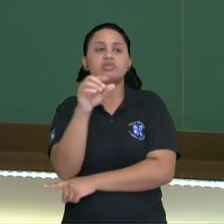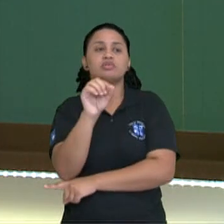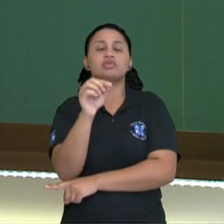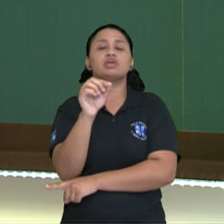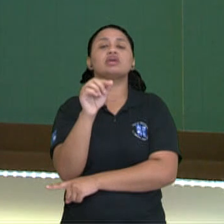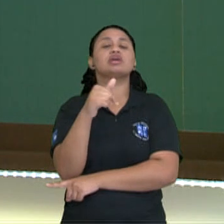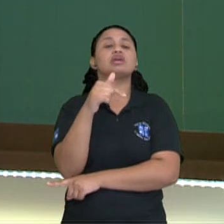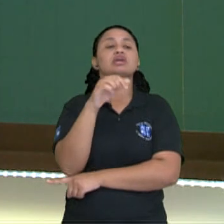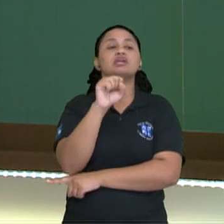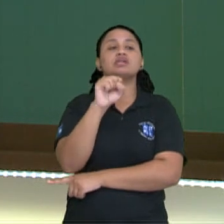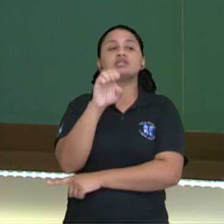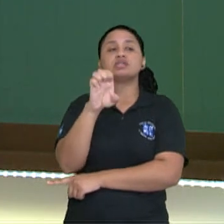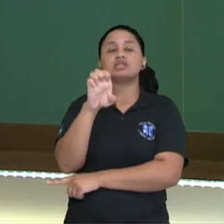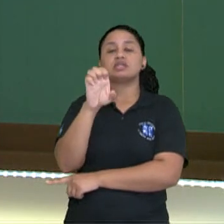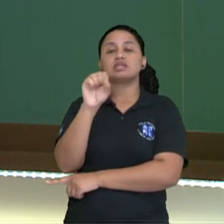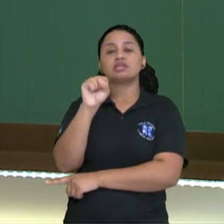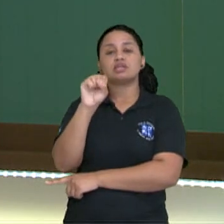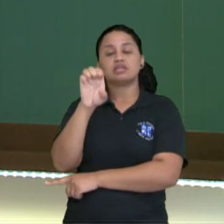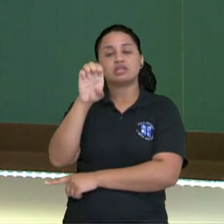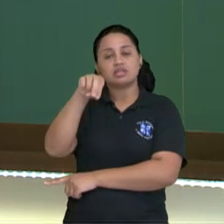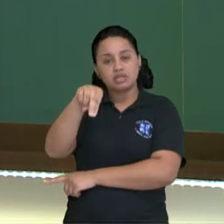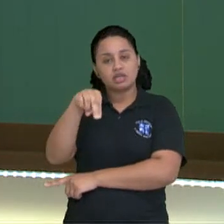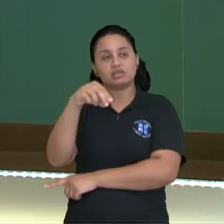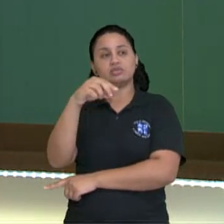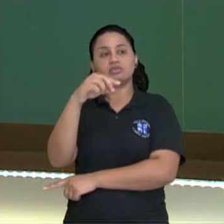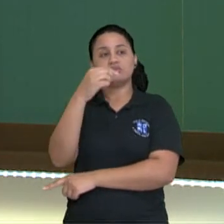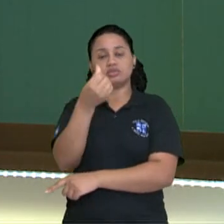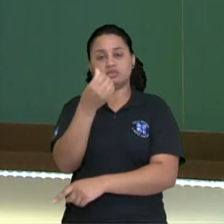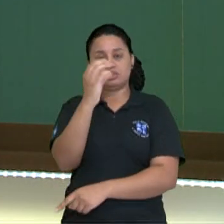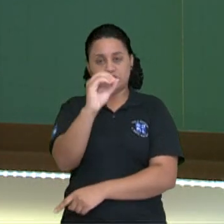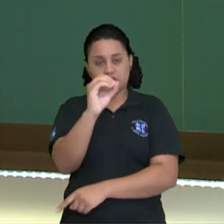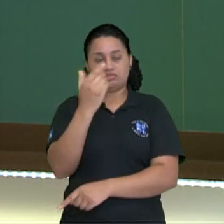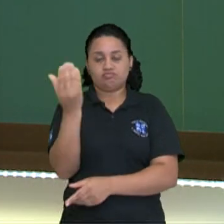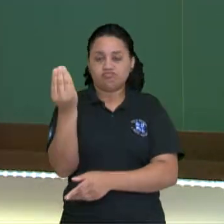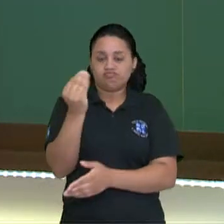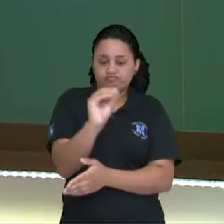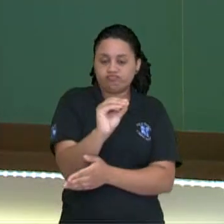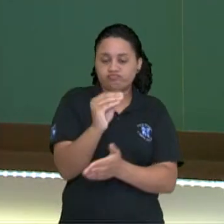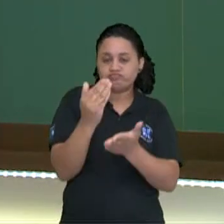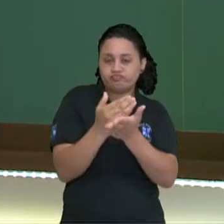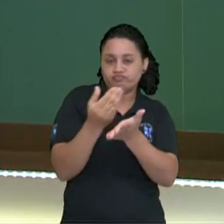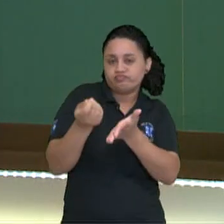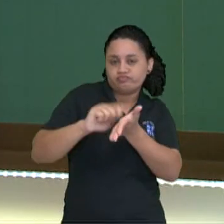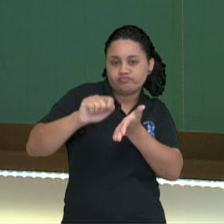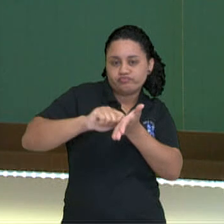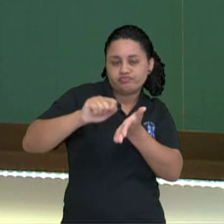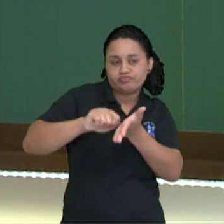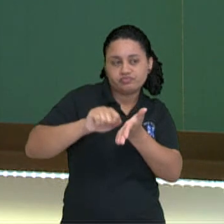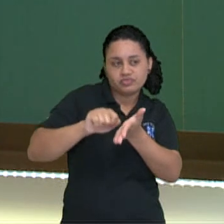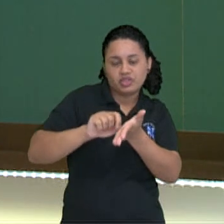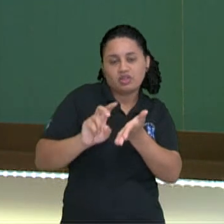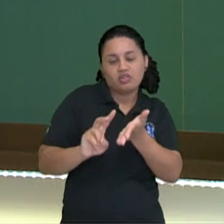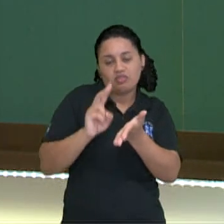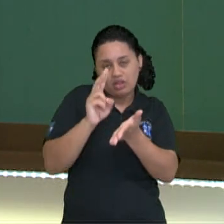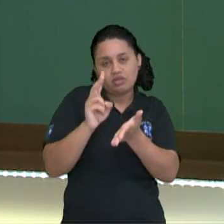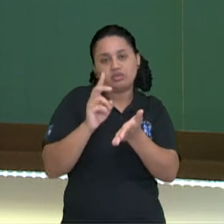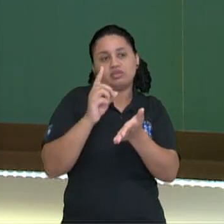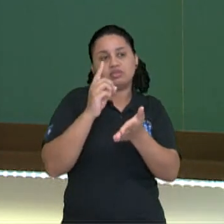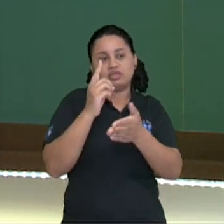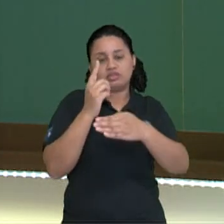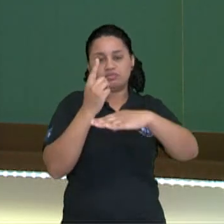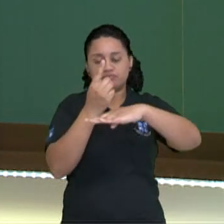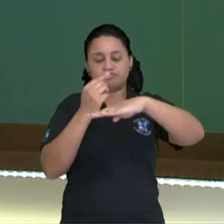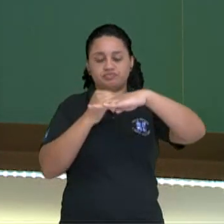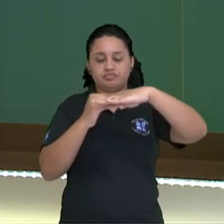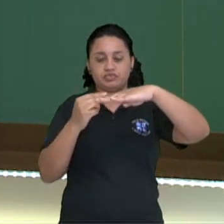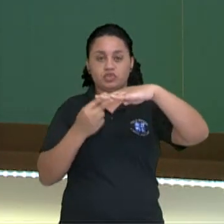do seno de 60 graus. Anoto esse valor. Anoto e depois de anotar esse valor eu vou olhar o